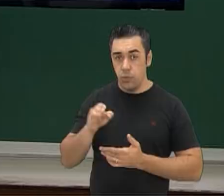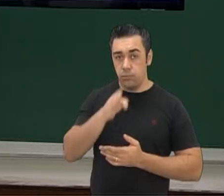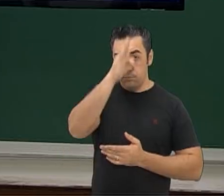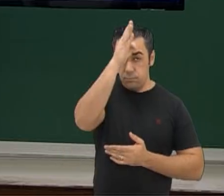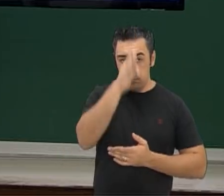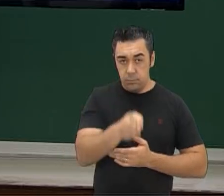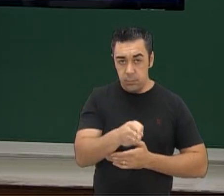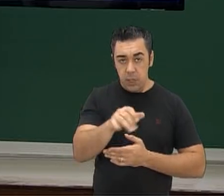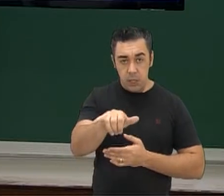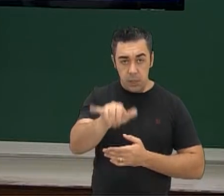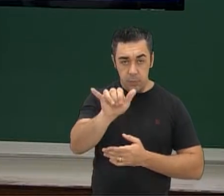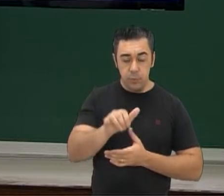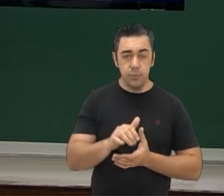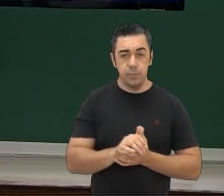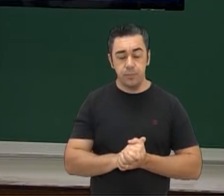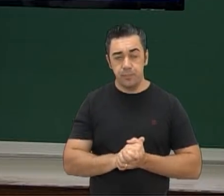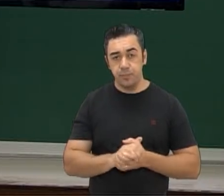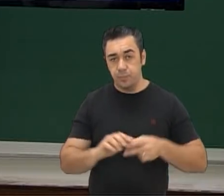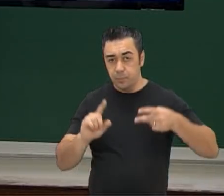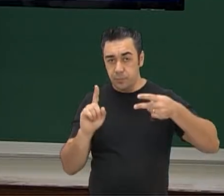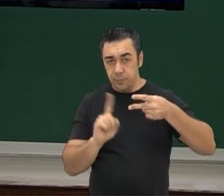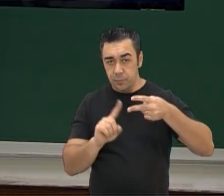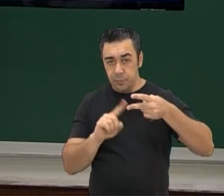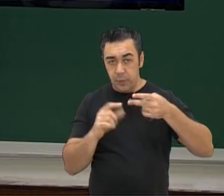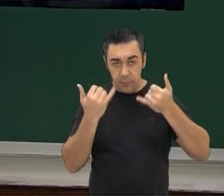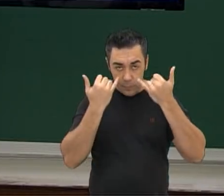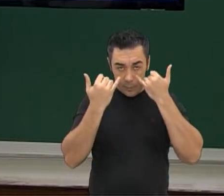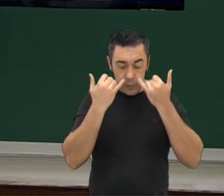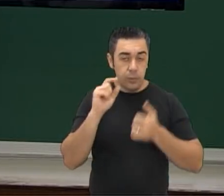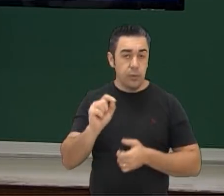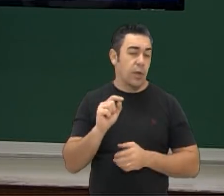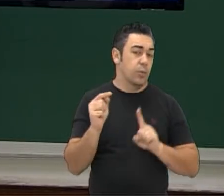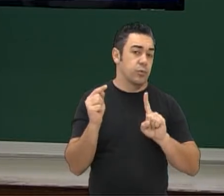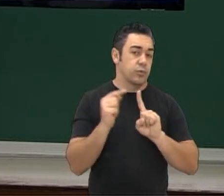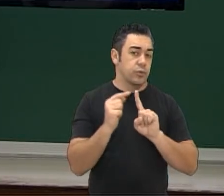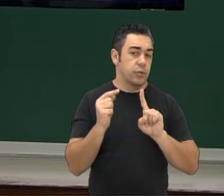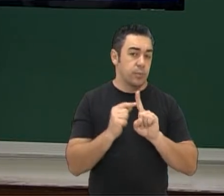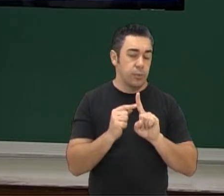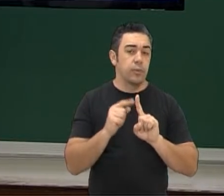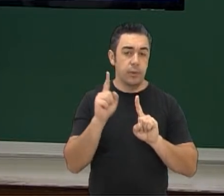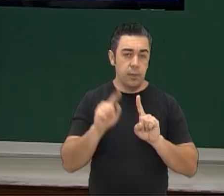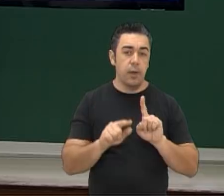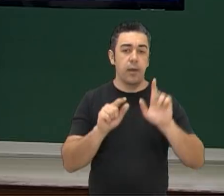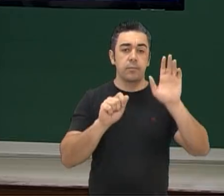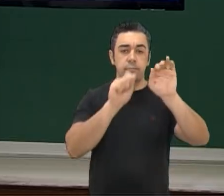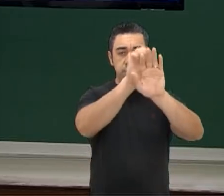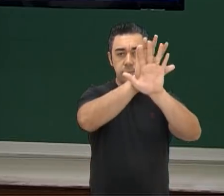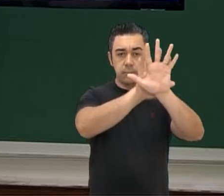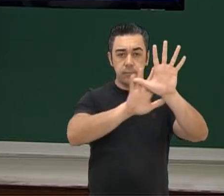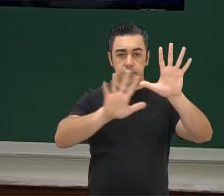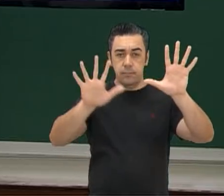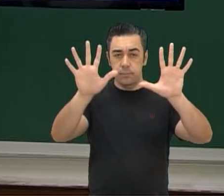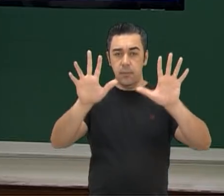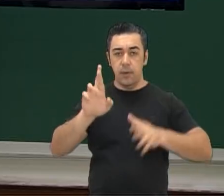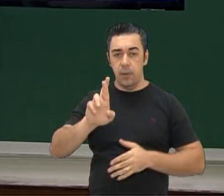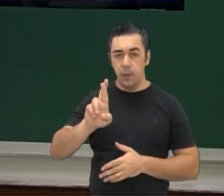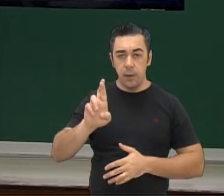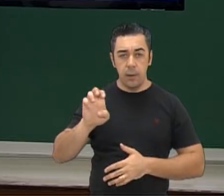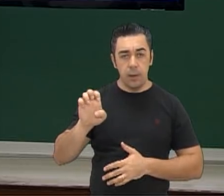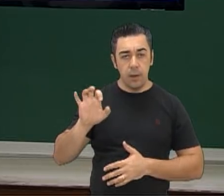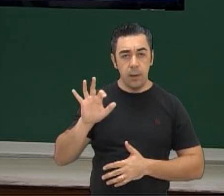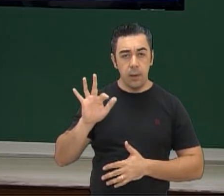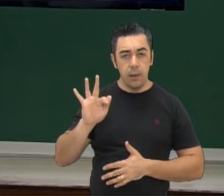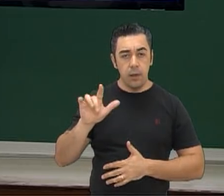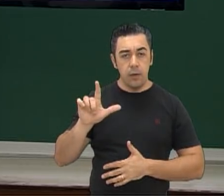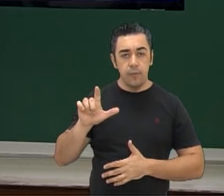eixo Y. E a segunda informação, que é o tipo da simetria, nesse caso, simetria de reflexão. Com essas